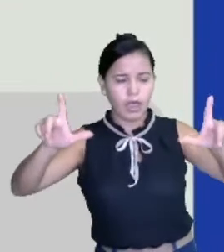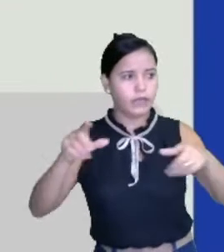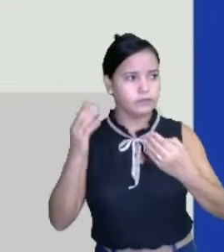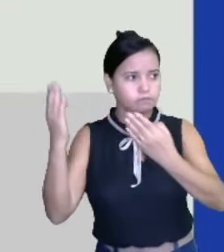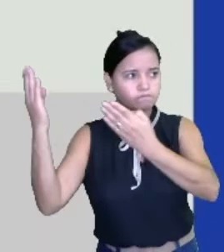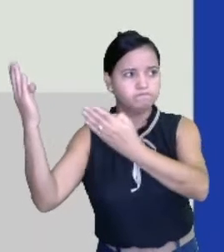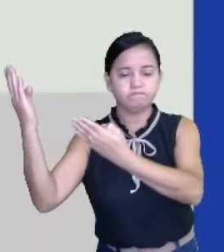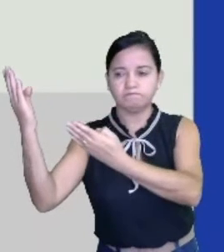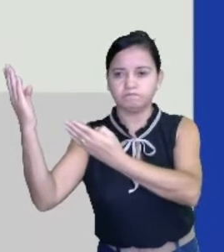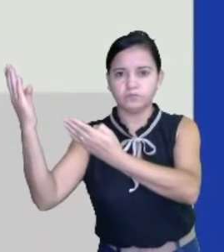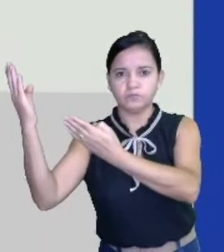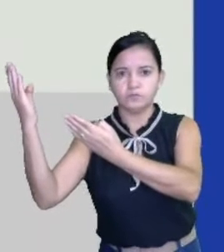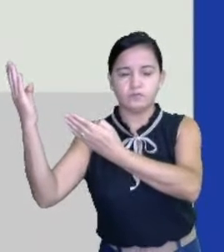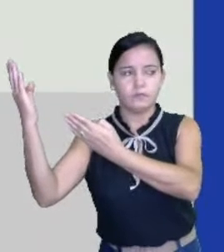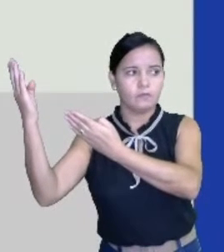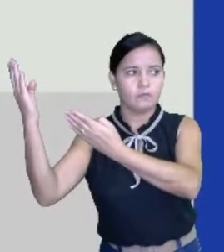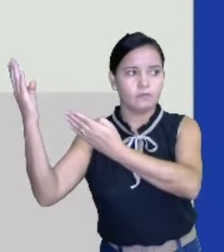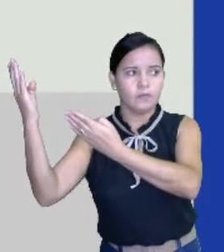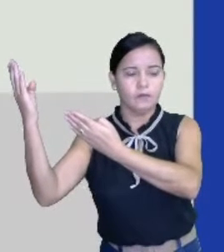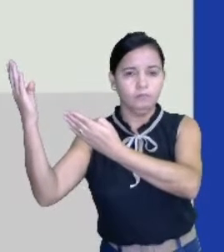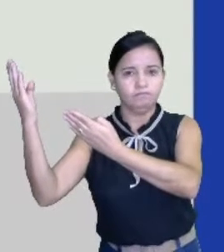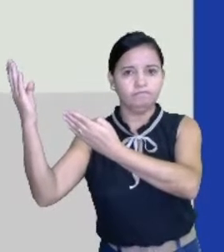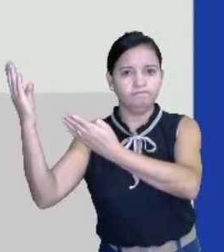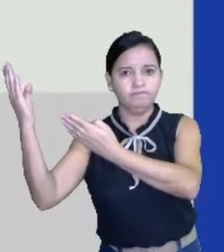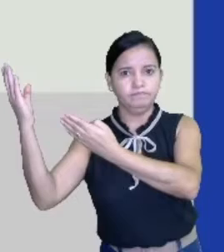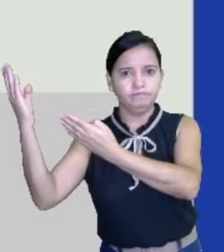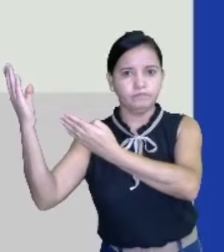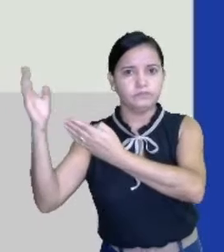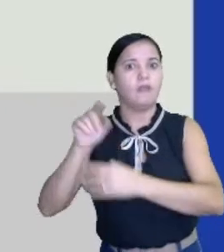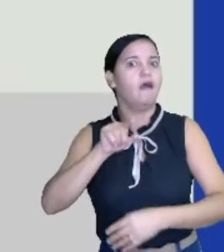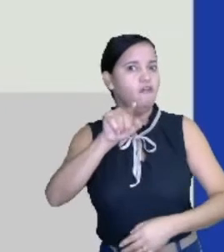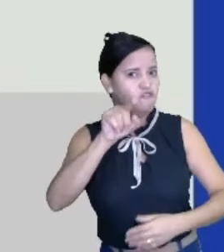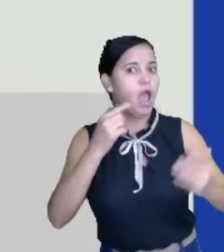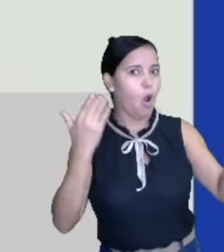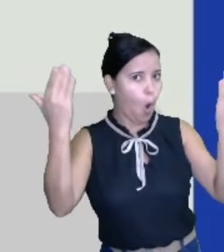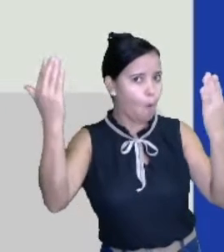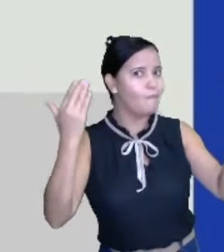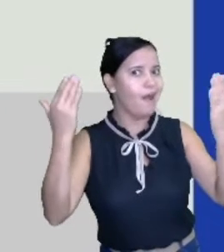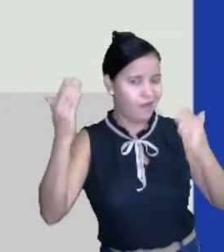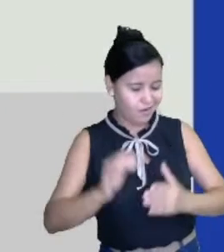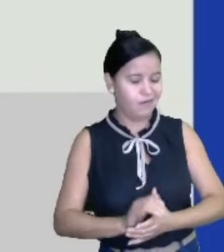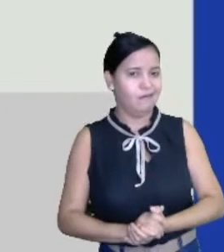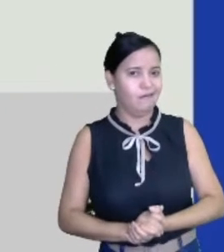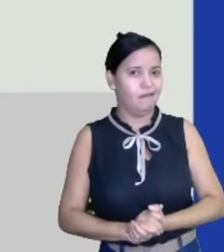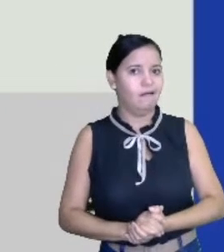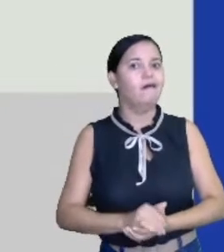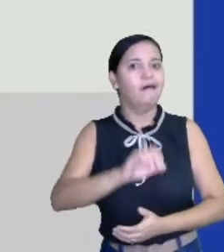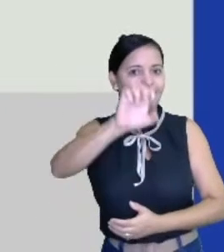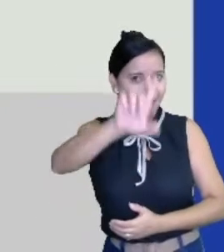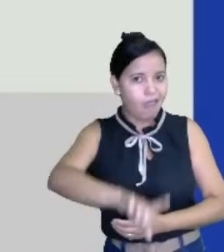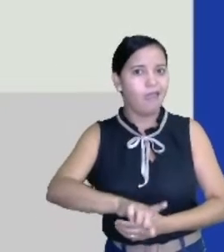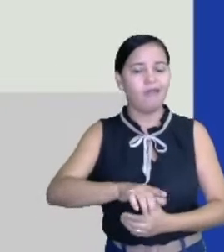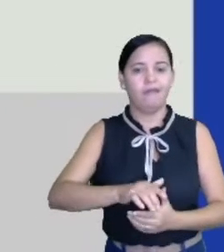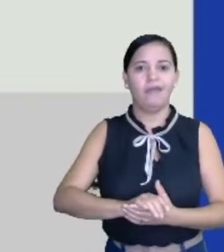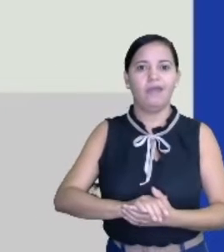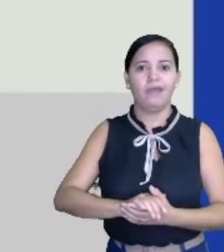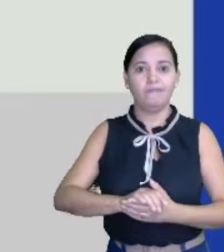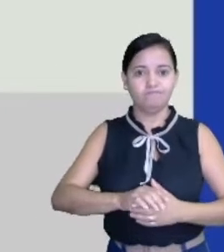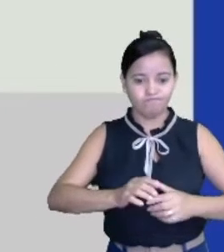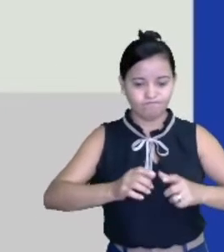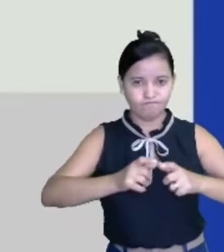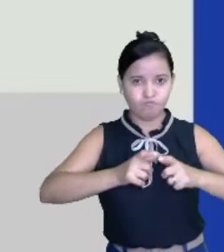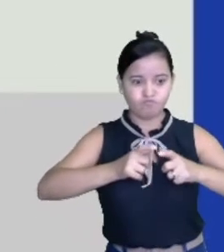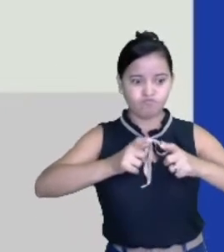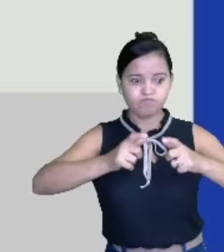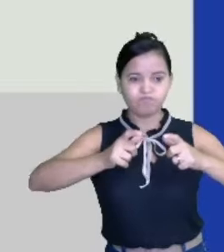poderem vislumbrar com muito mais propriedade. Faça a comparação para você ver como o efeito estufa está muito mais intensificado, ele